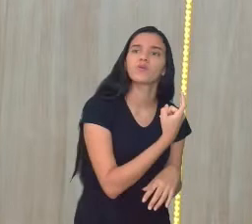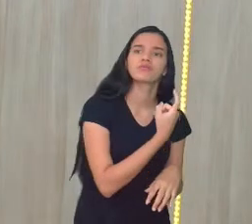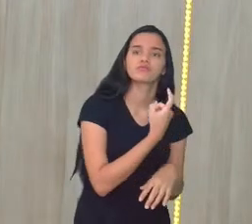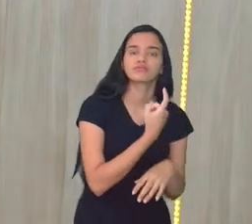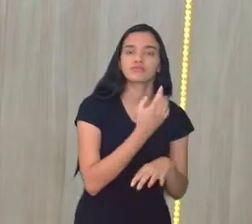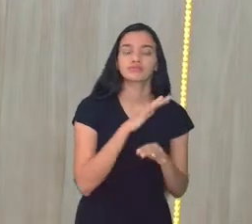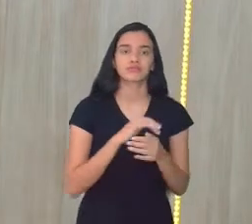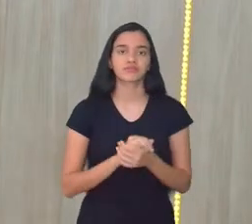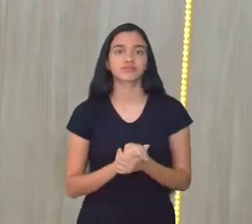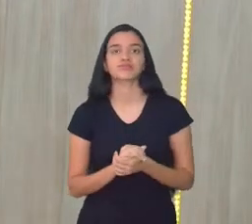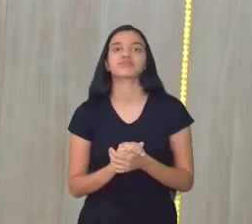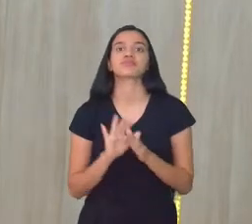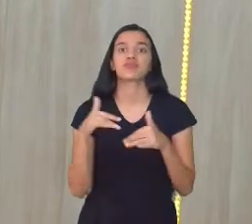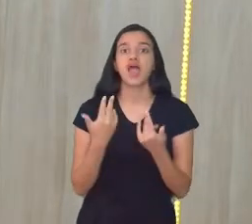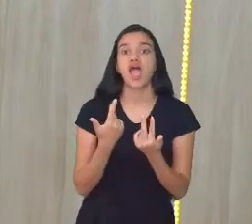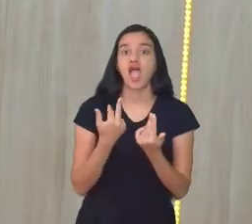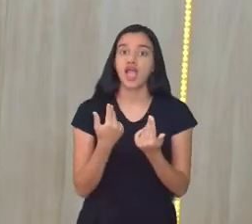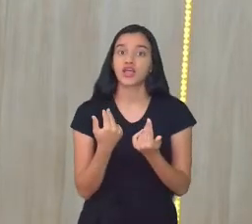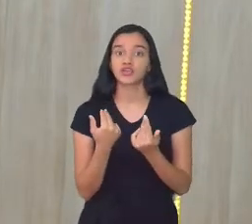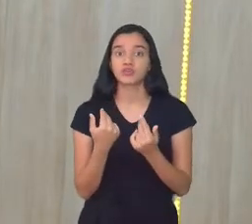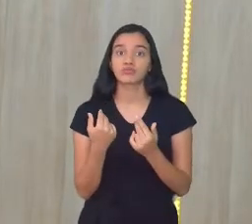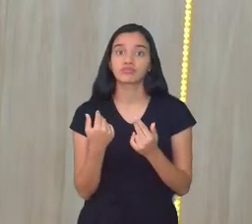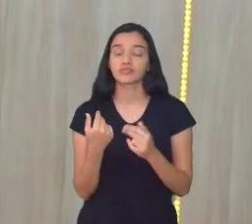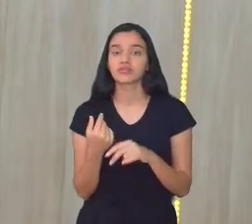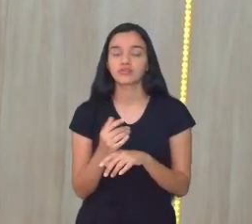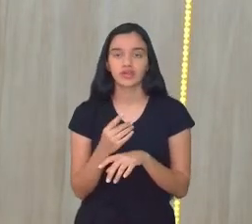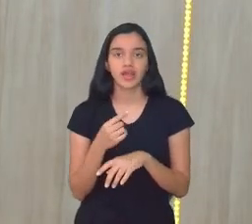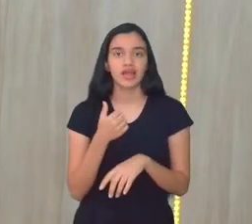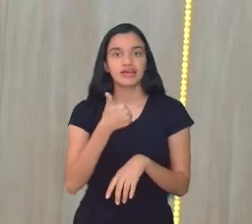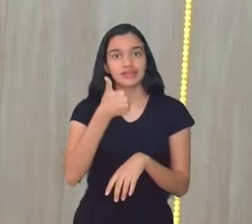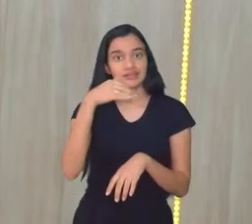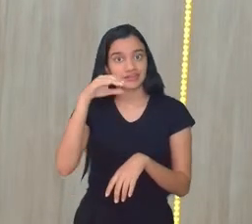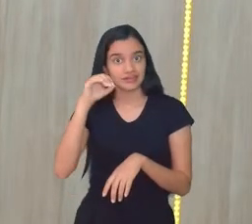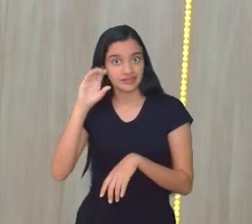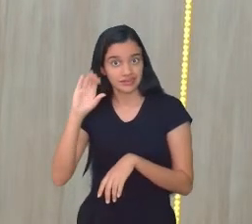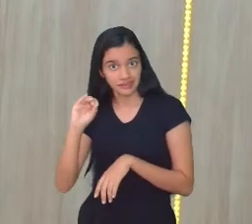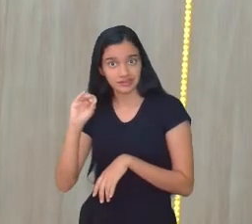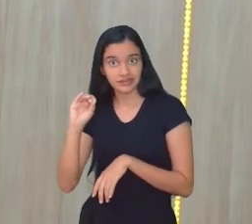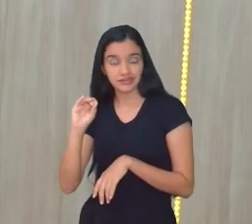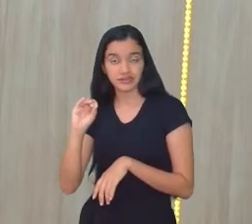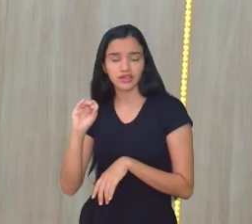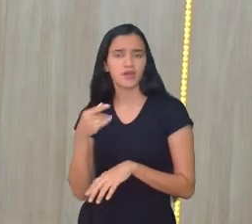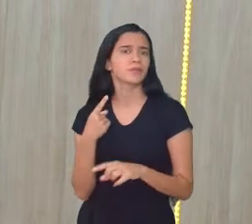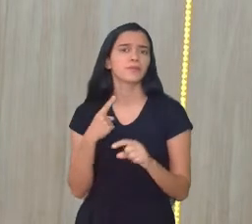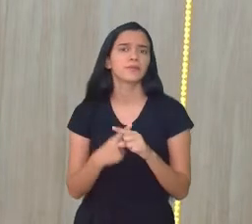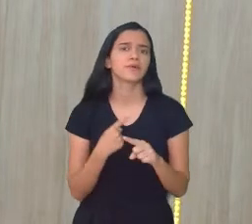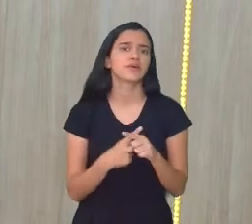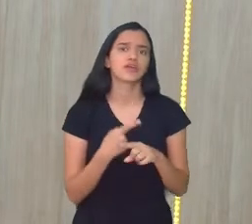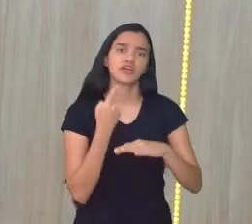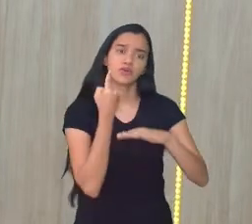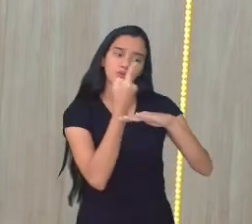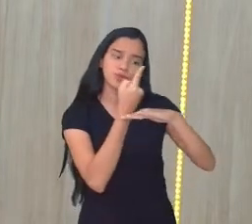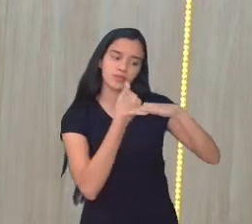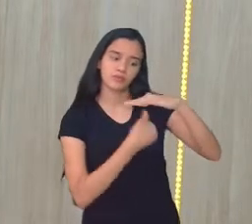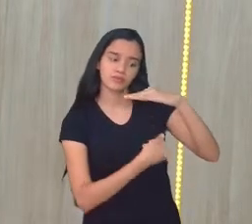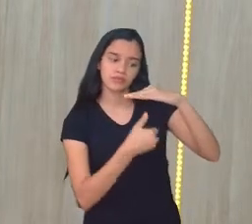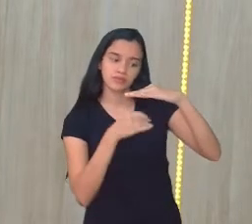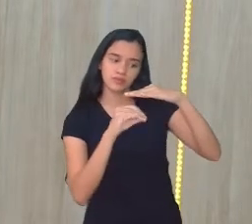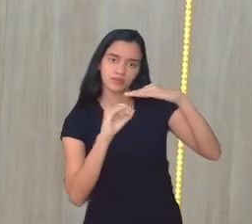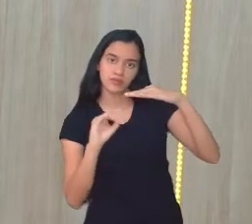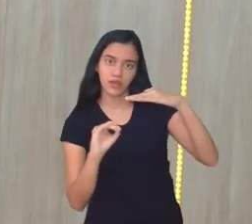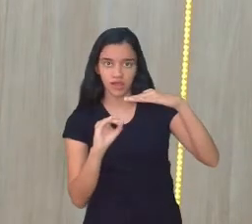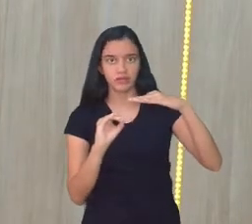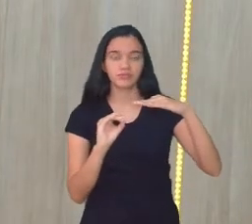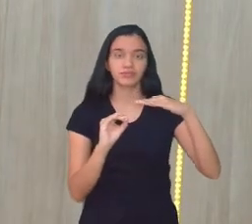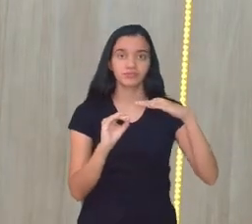unidade é a mesma coisa que 100 centésimos. Por quê? Porque 1 sobre 100 é